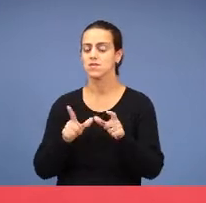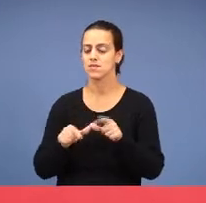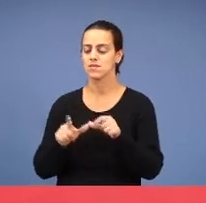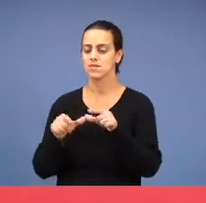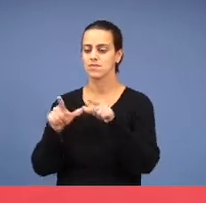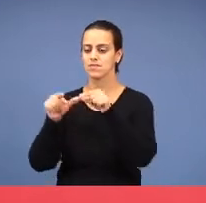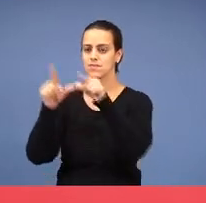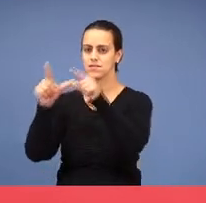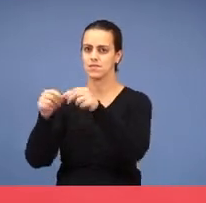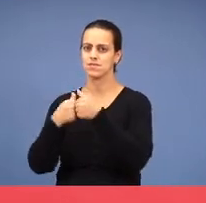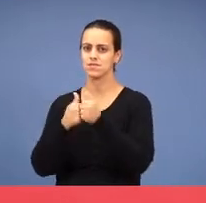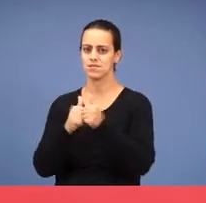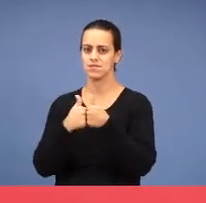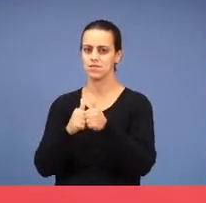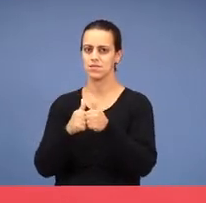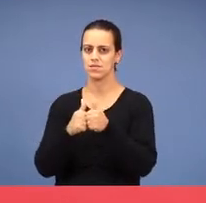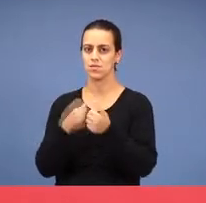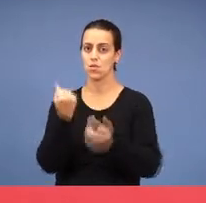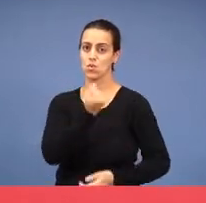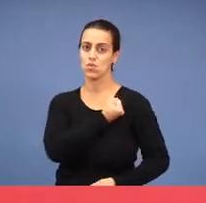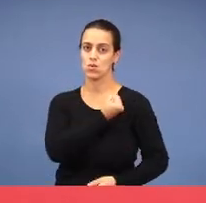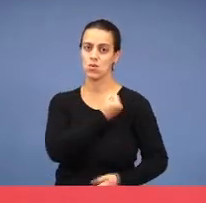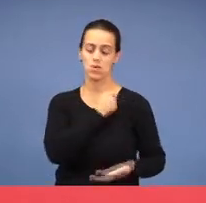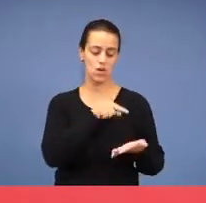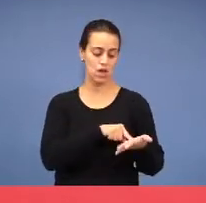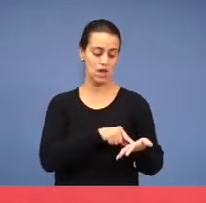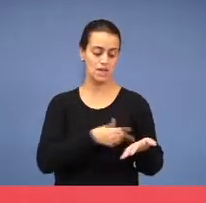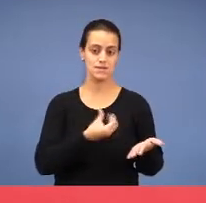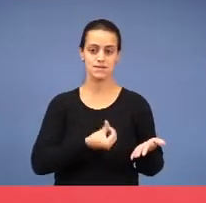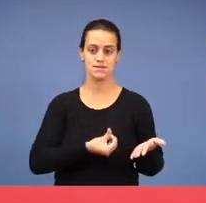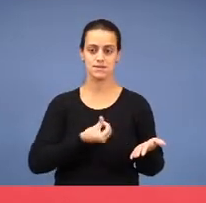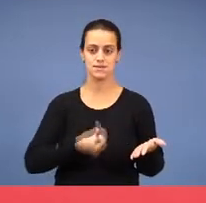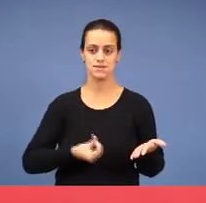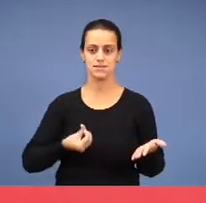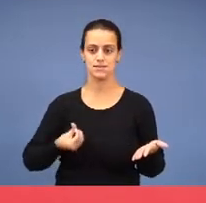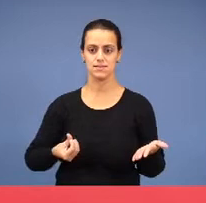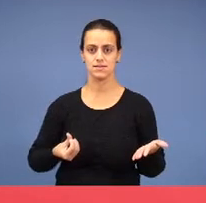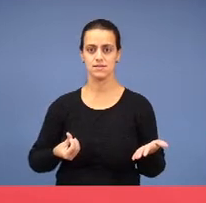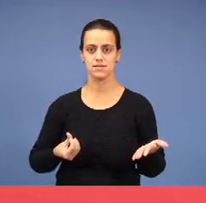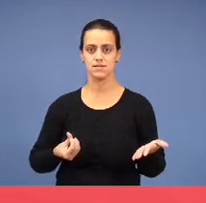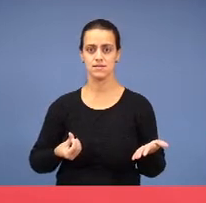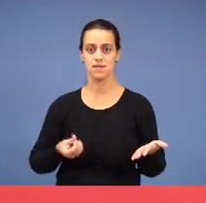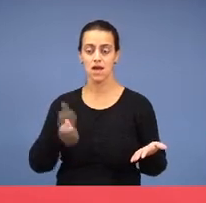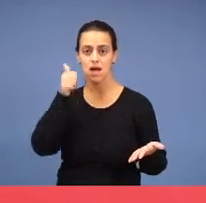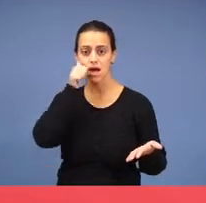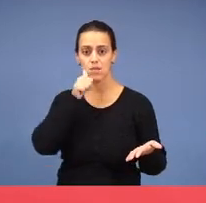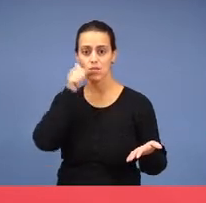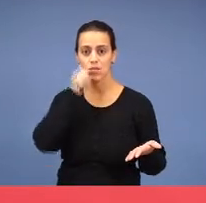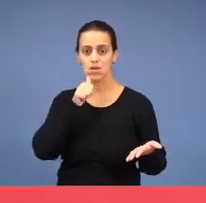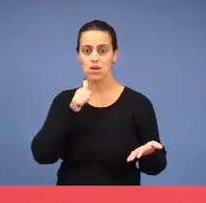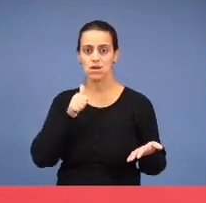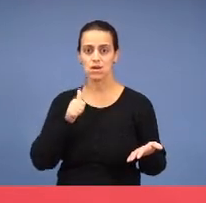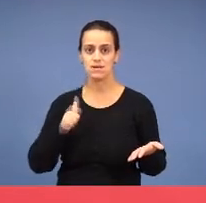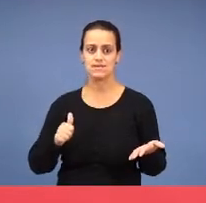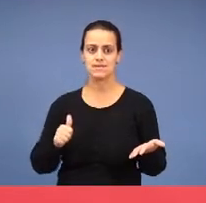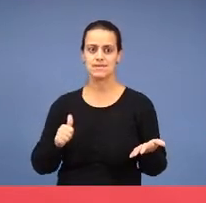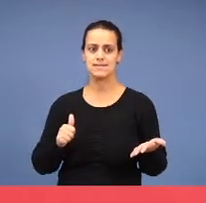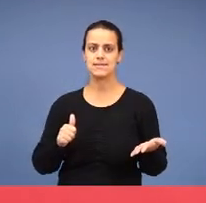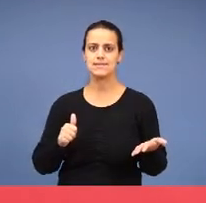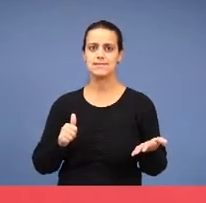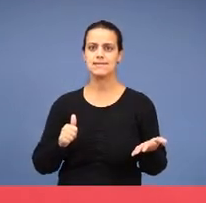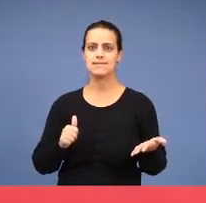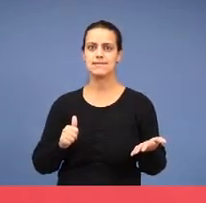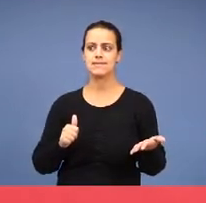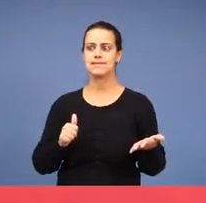ônibus, e o número da passagem era 666. Ela amarrou, ficou em frente ao presbitério,